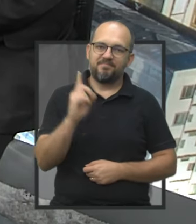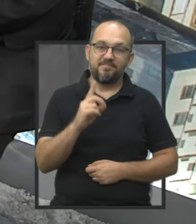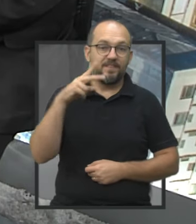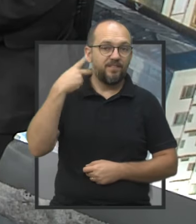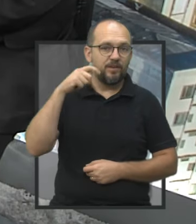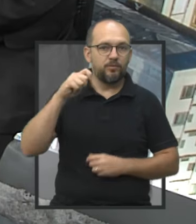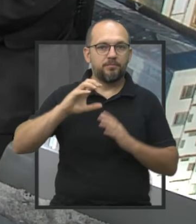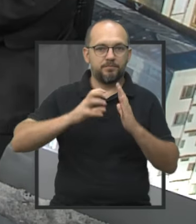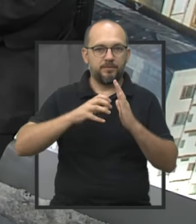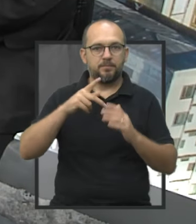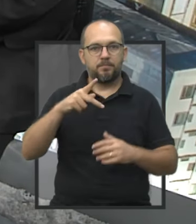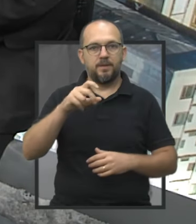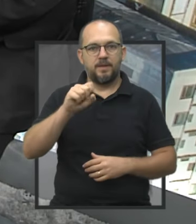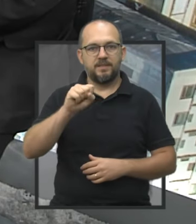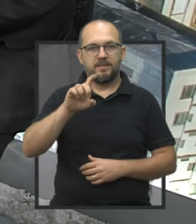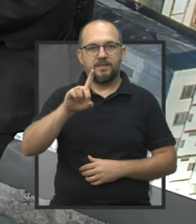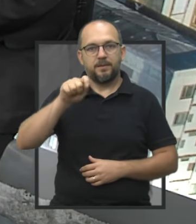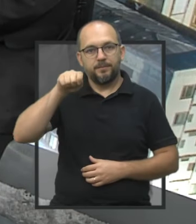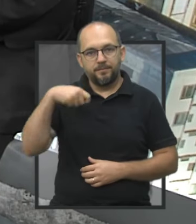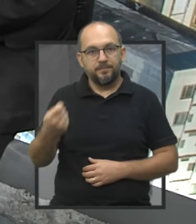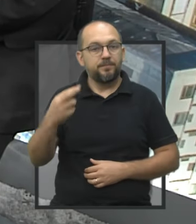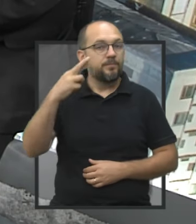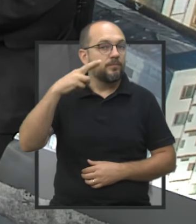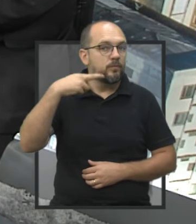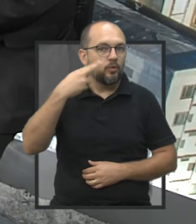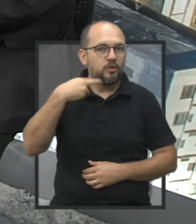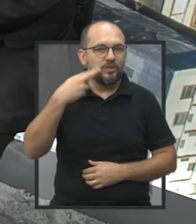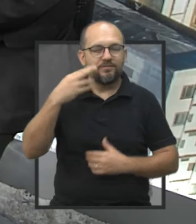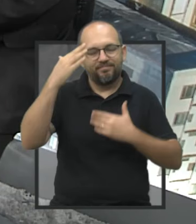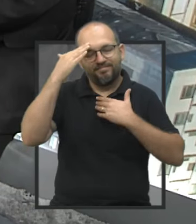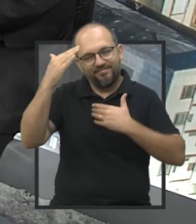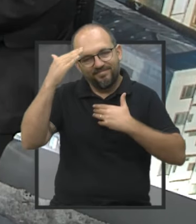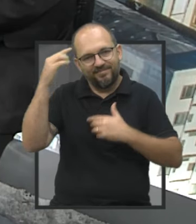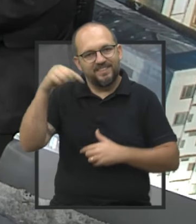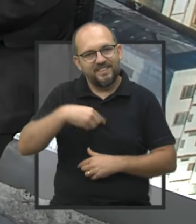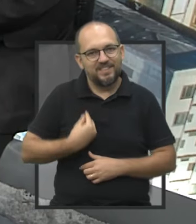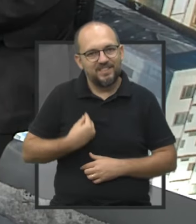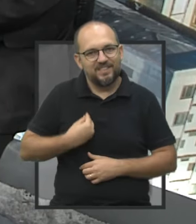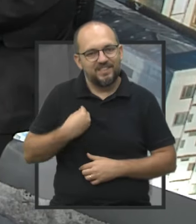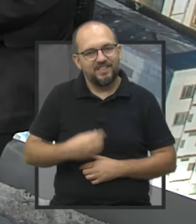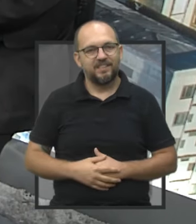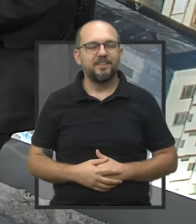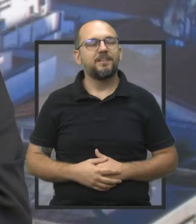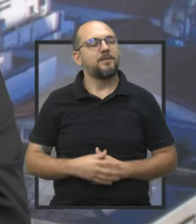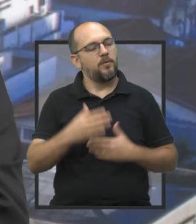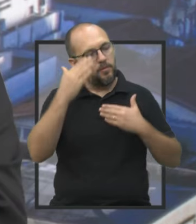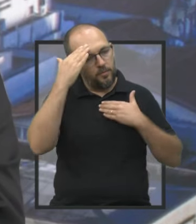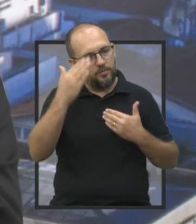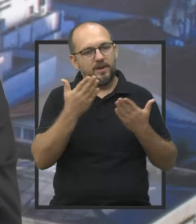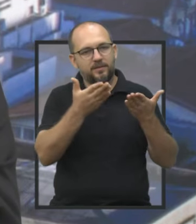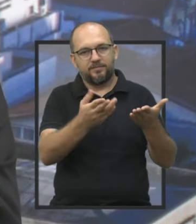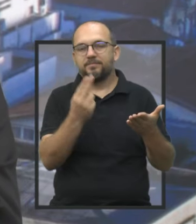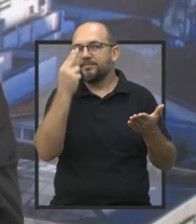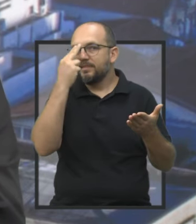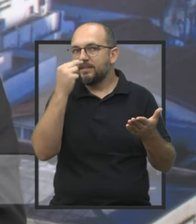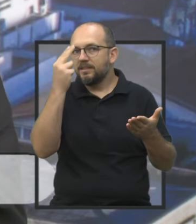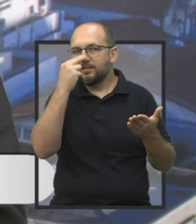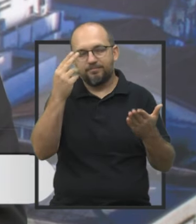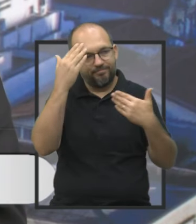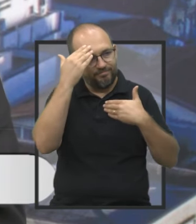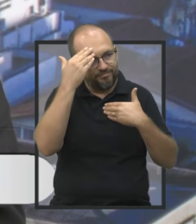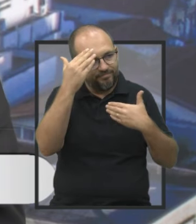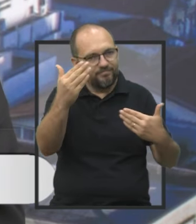vereador do PSD, Dr. Rodrigo Franco. Dr. Rodrigo, muito obrigado pela sua presença aqui conosco, viu? Obrigado, Ângelo. Eu que